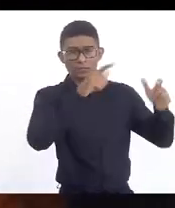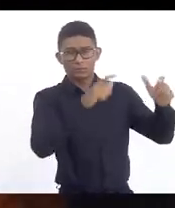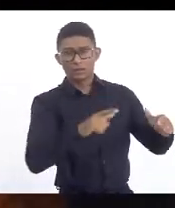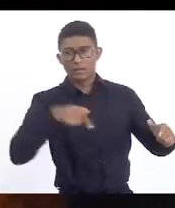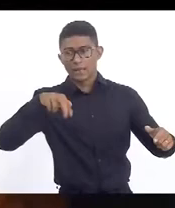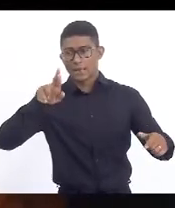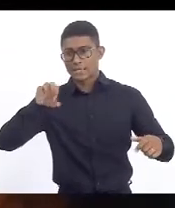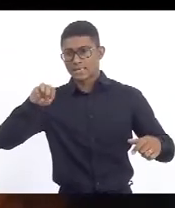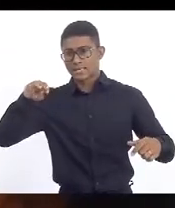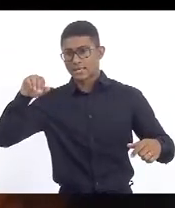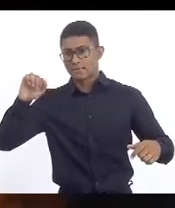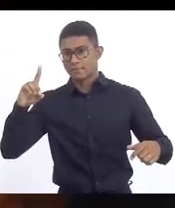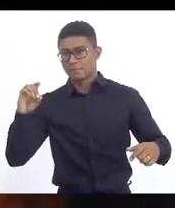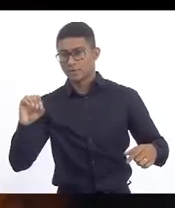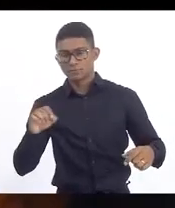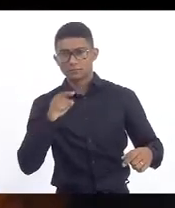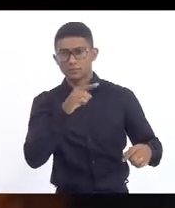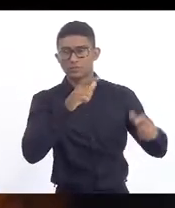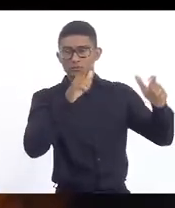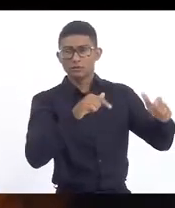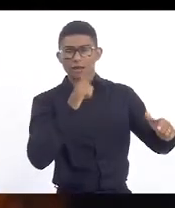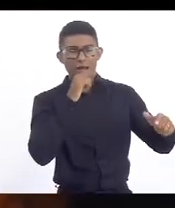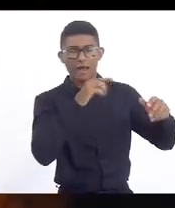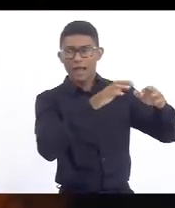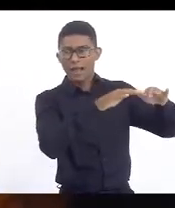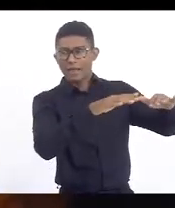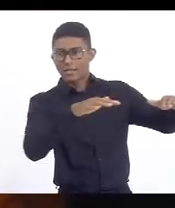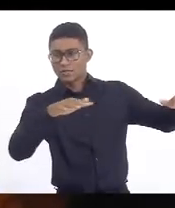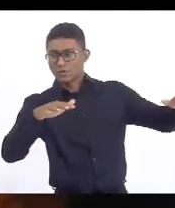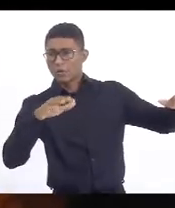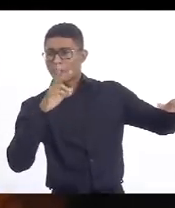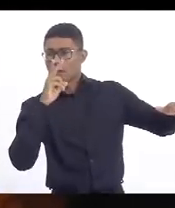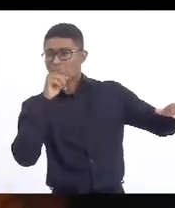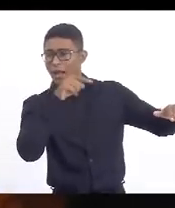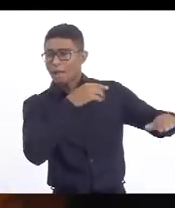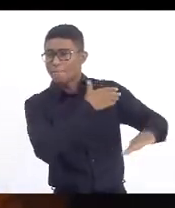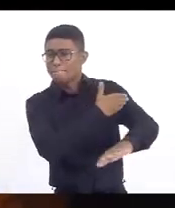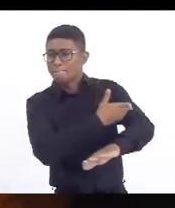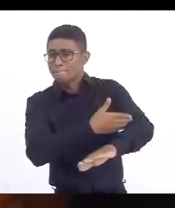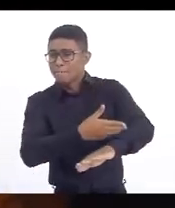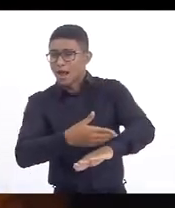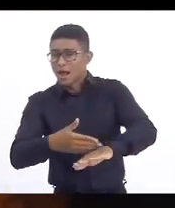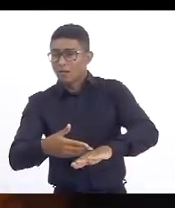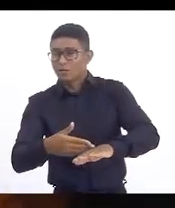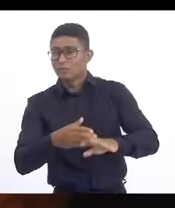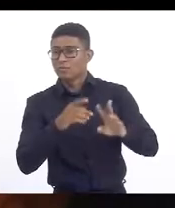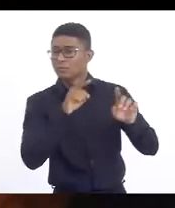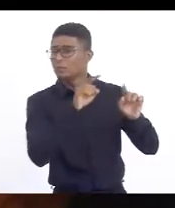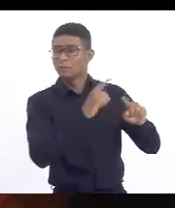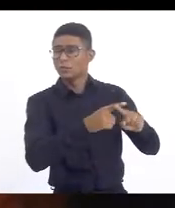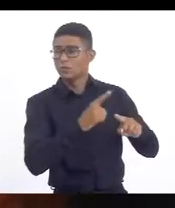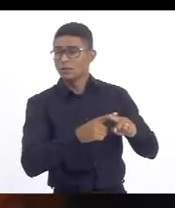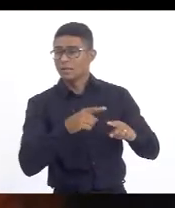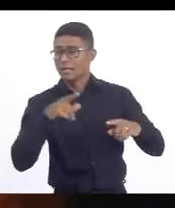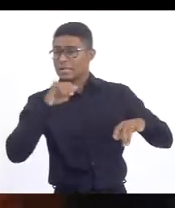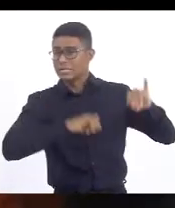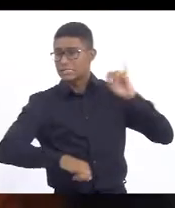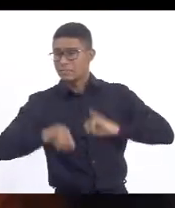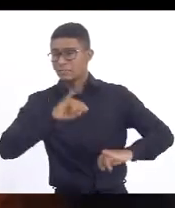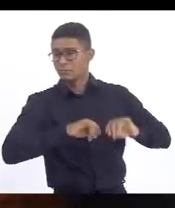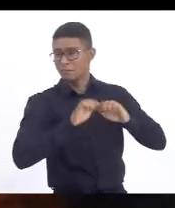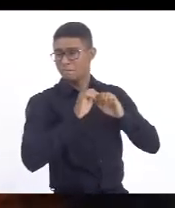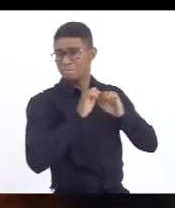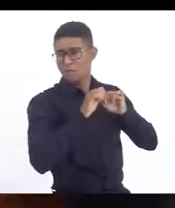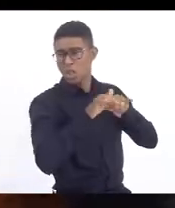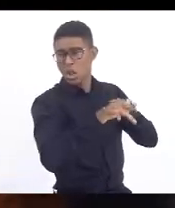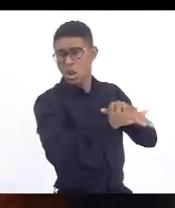absurdo ver aquele rio branco igual leite de tanto produto químico. As capivaras estão ficando cegas, pelo está caindo dos